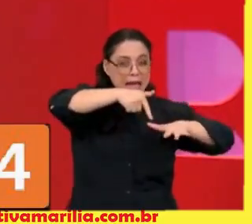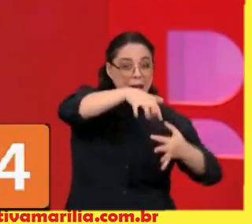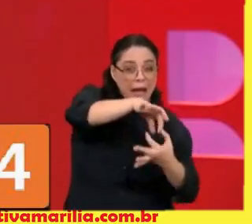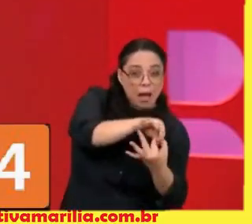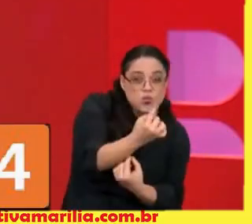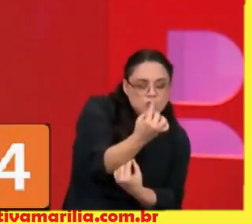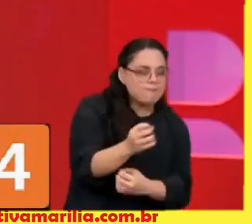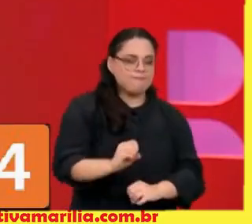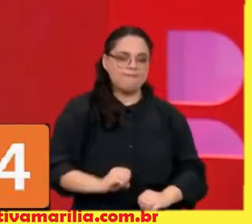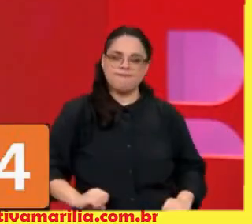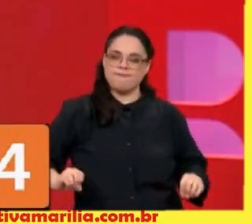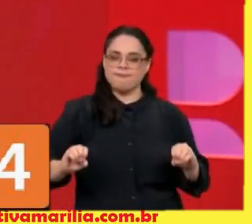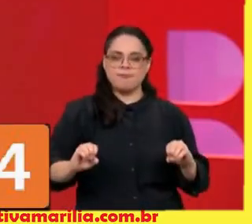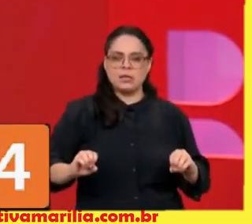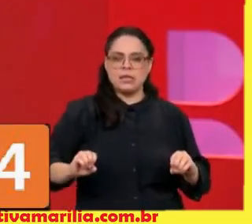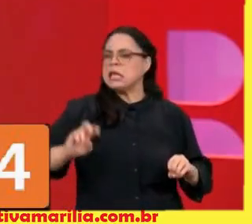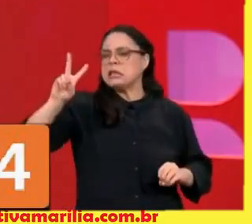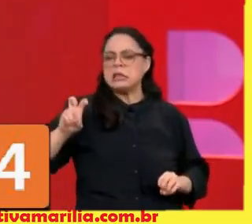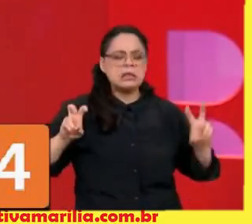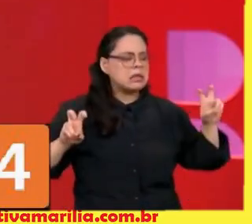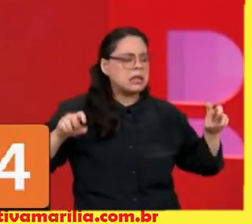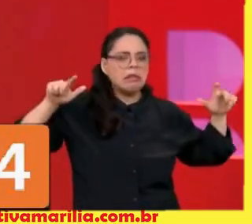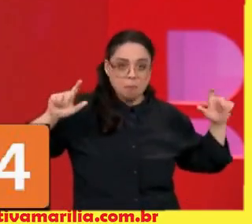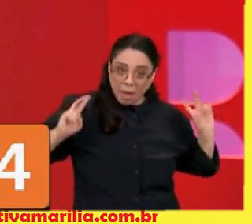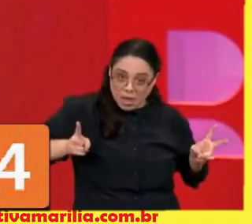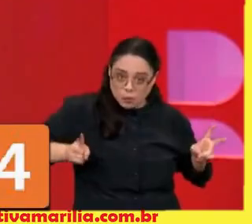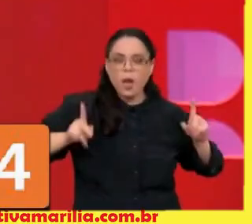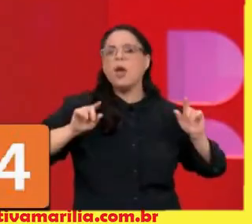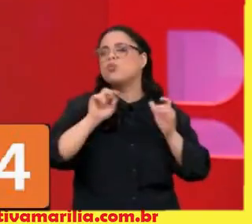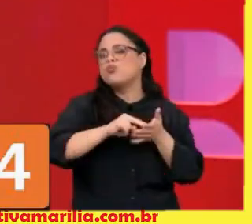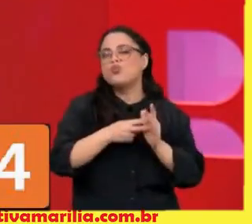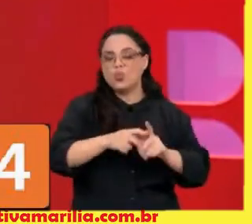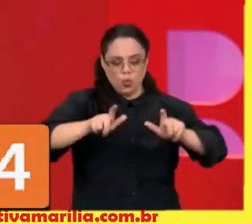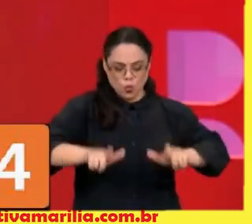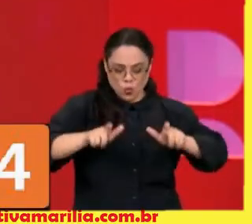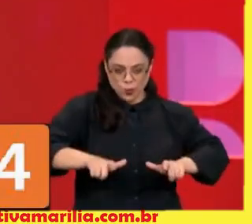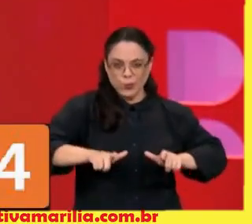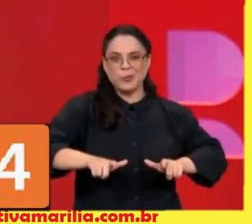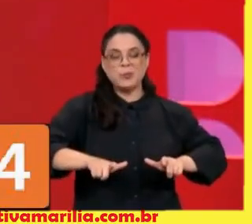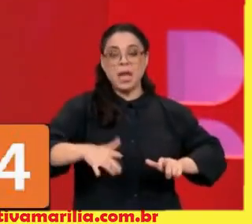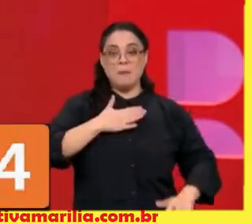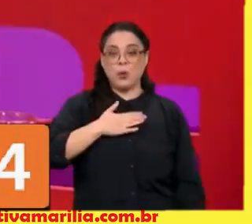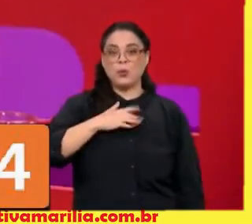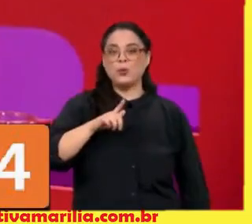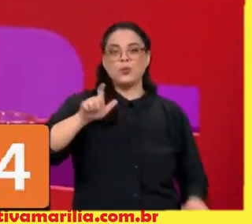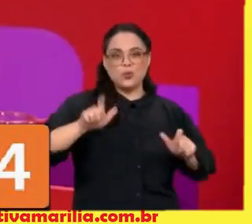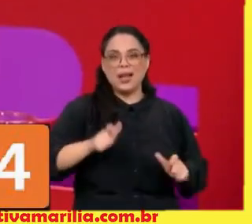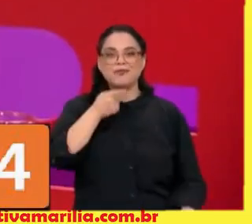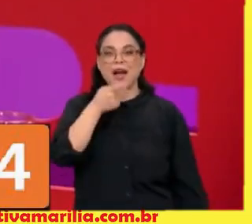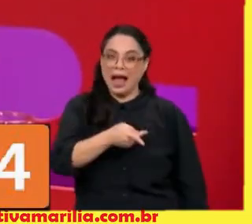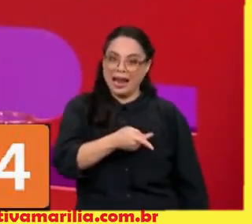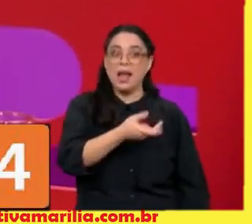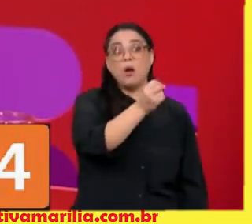E tem dentro disso tudo uma questão chamada lugar de fala, que é um tema sobre o qual você já escreveu e já falou. Lugar de cálice. Lugar